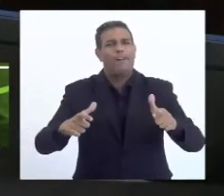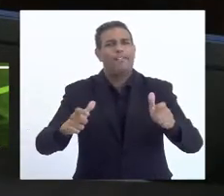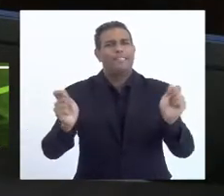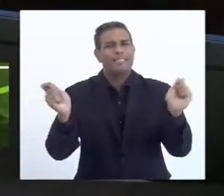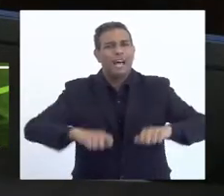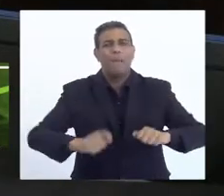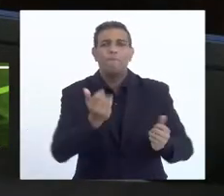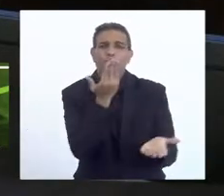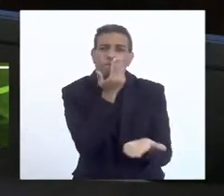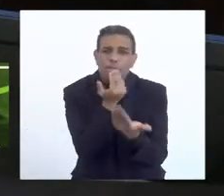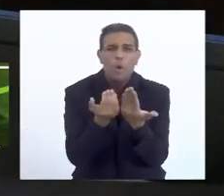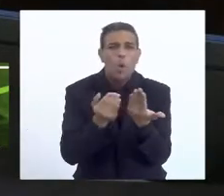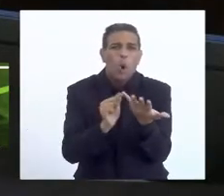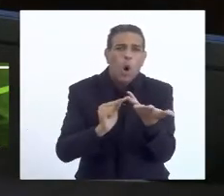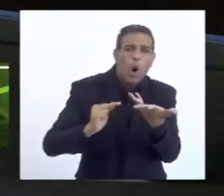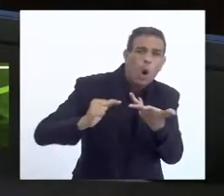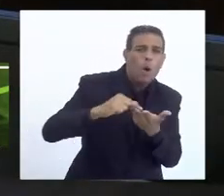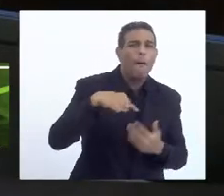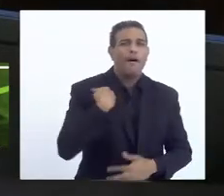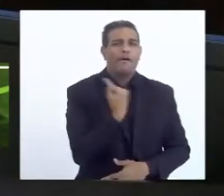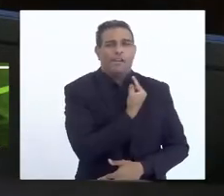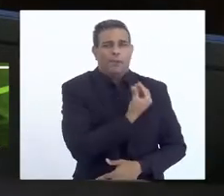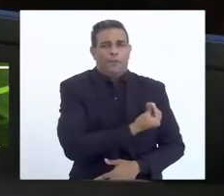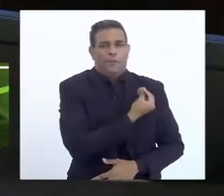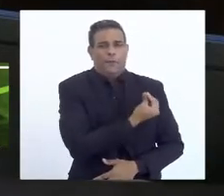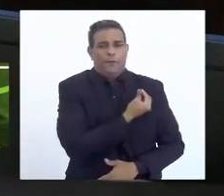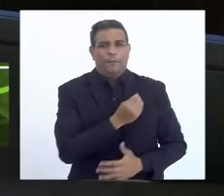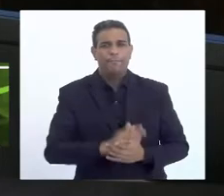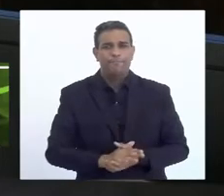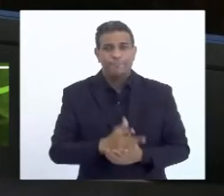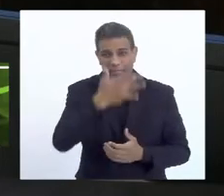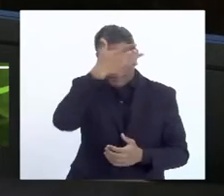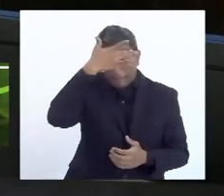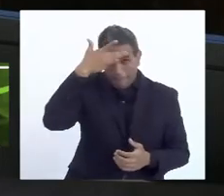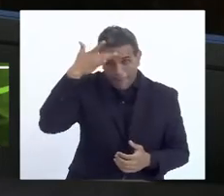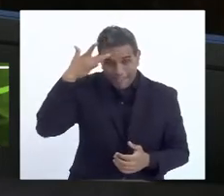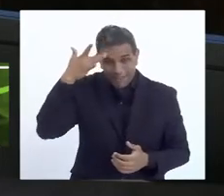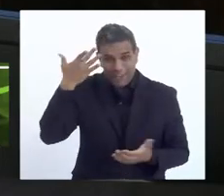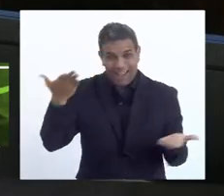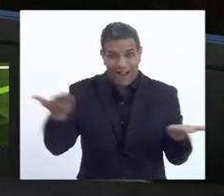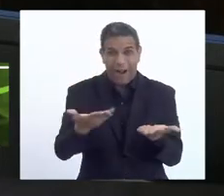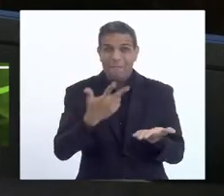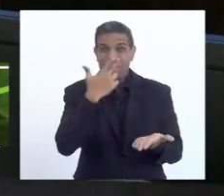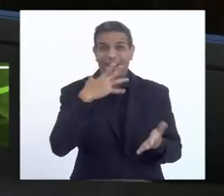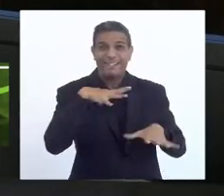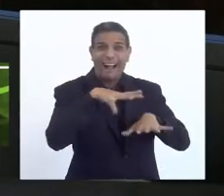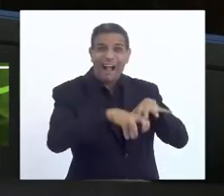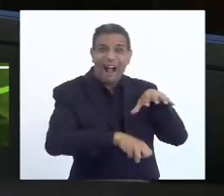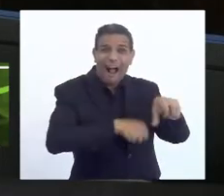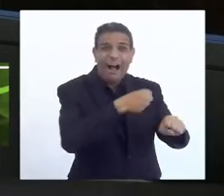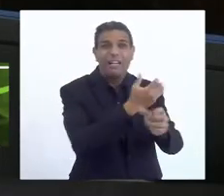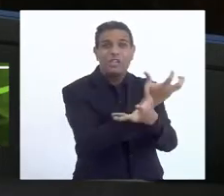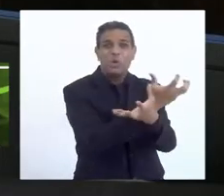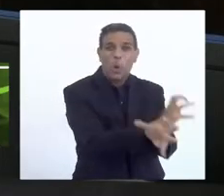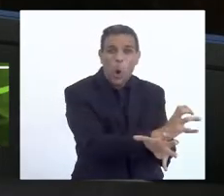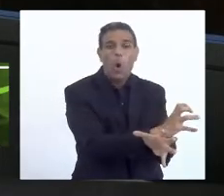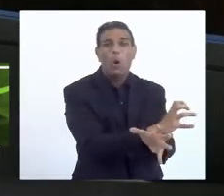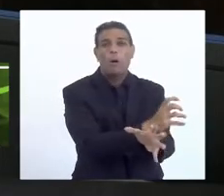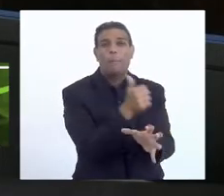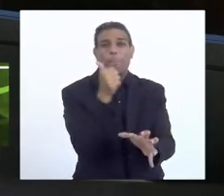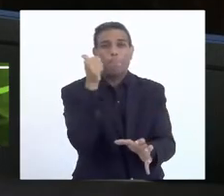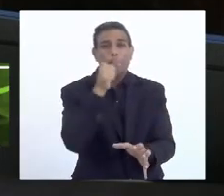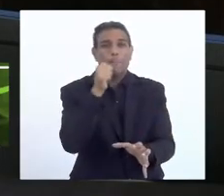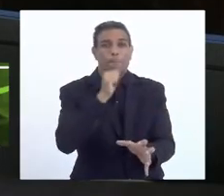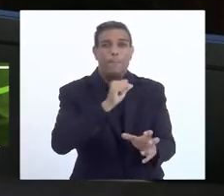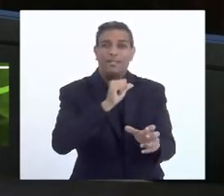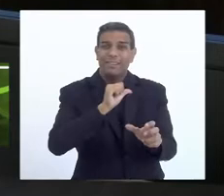comer também, e nesse momento que a gente está vivendo, onde as pessoas catam ossos mulheres que lutam para a